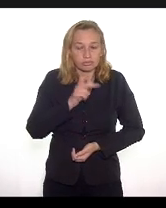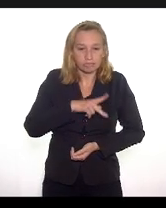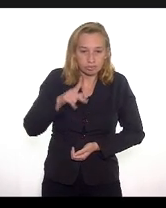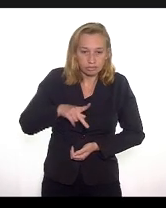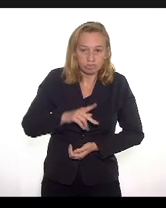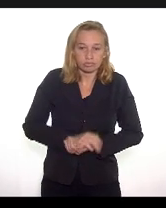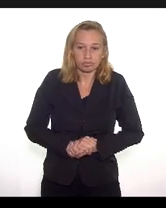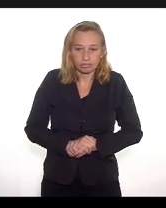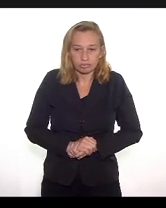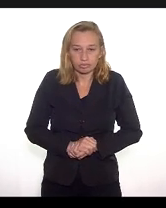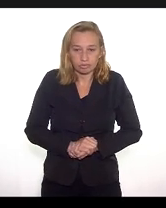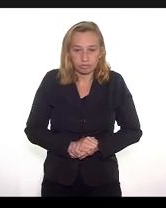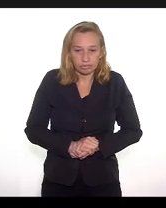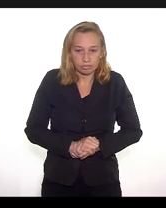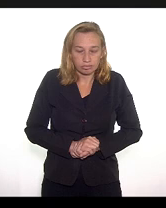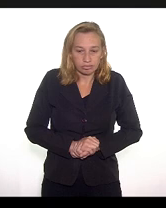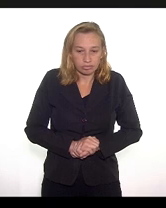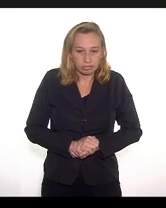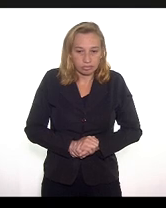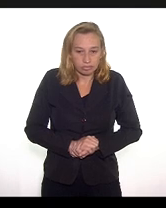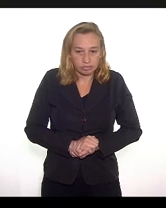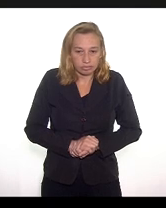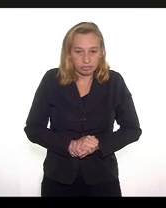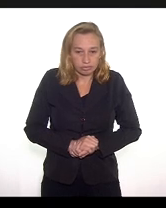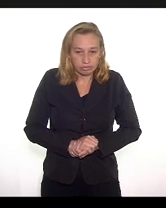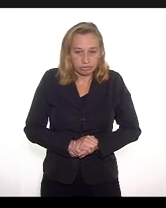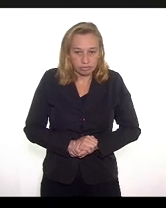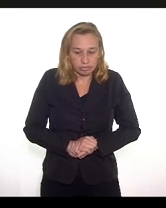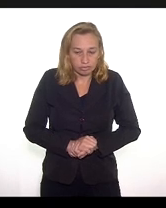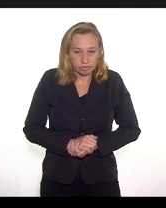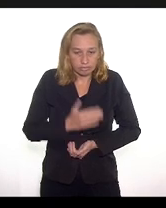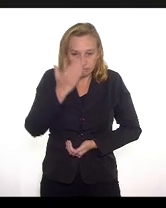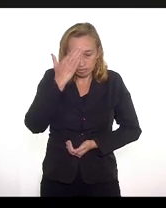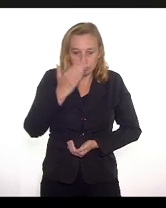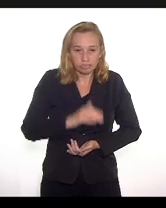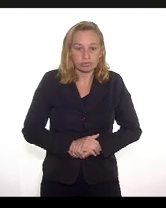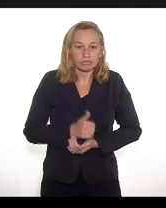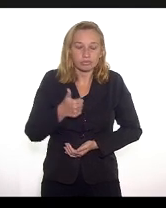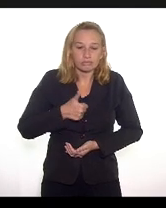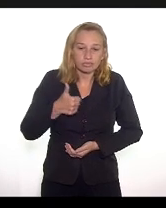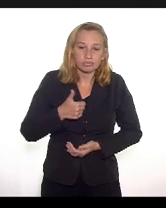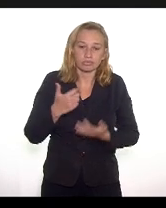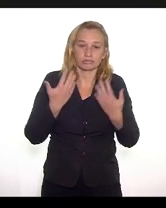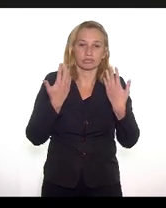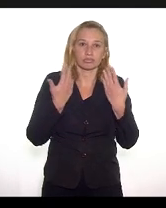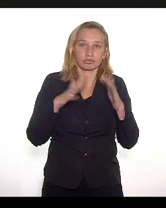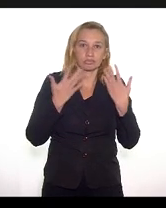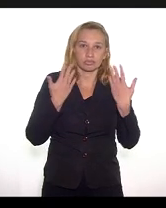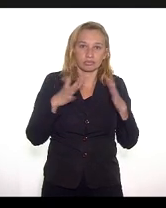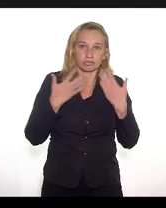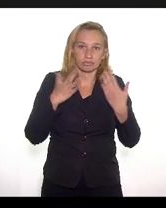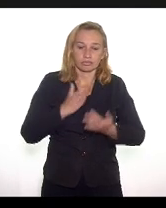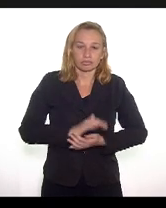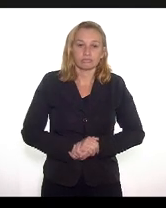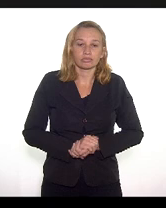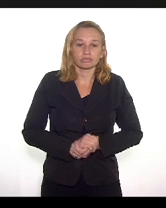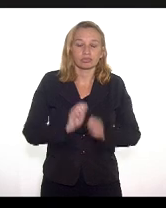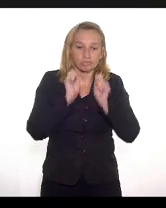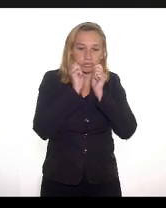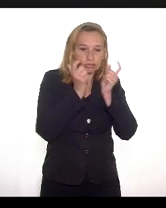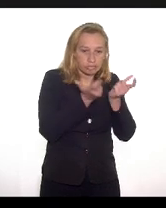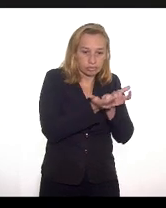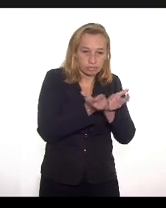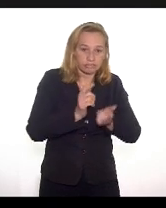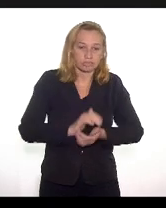Pode continuar, professor Lima. Opa, ah, obrigado. Então, em primeiro lugar, cumprimentar a Alerj por